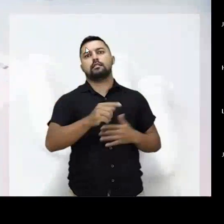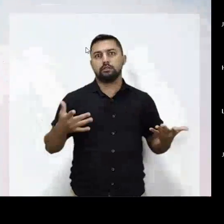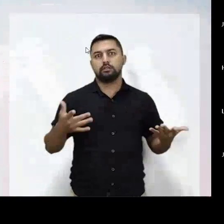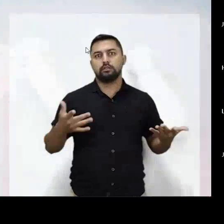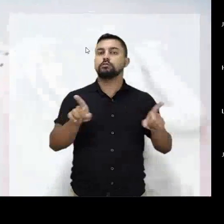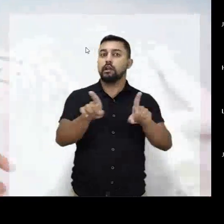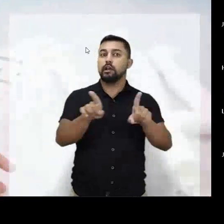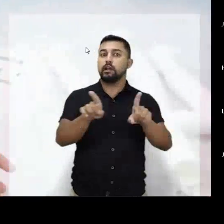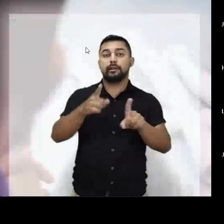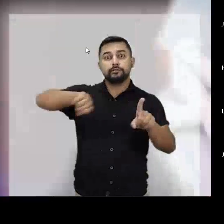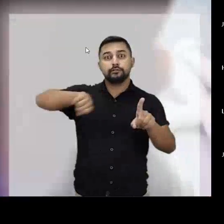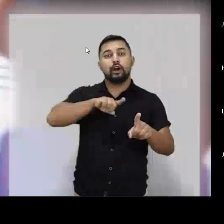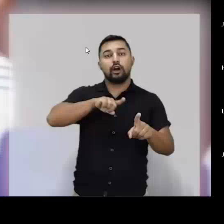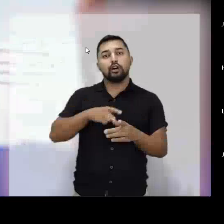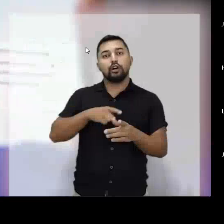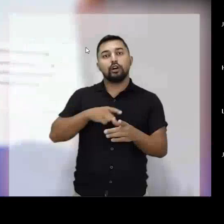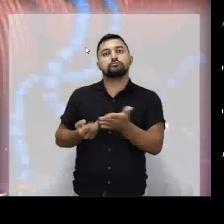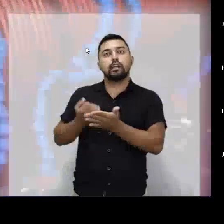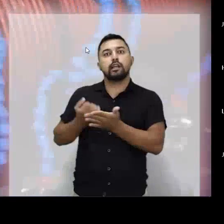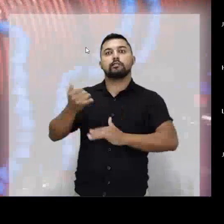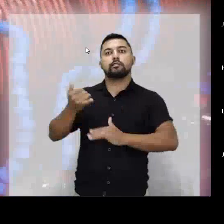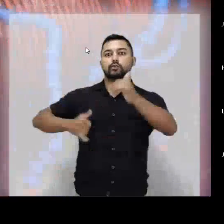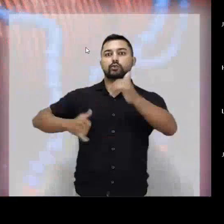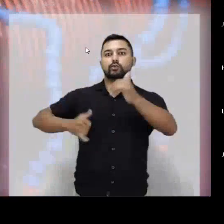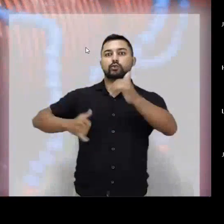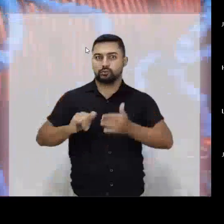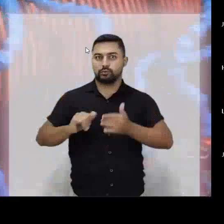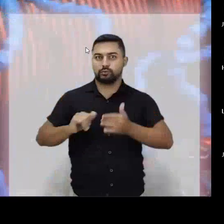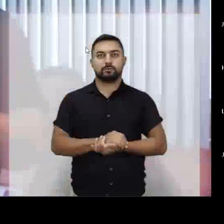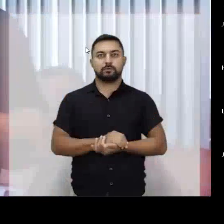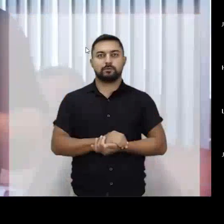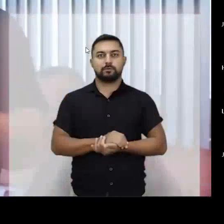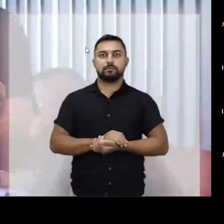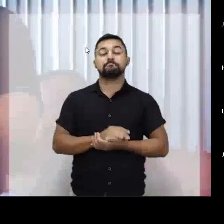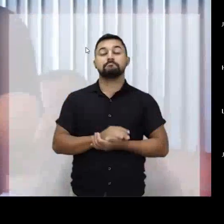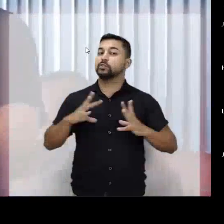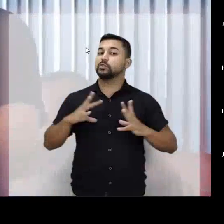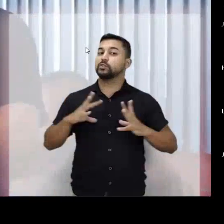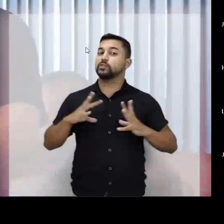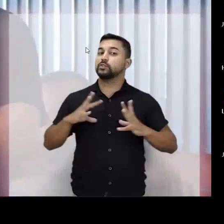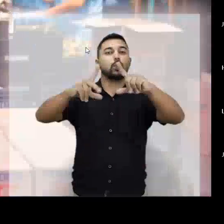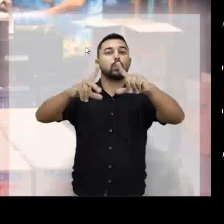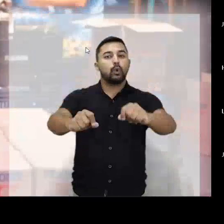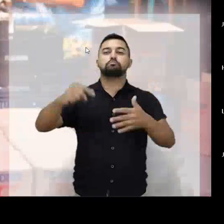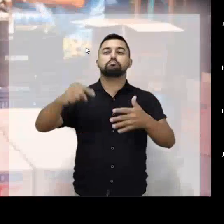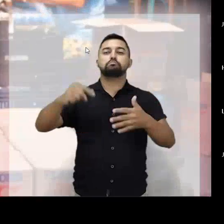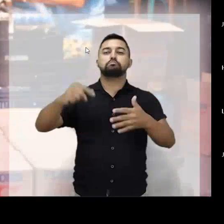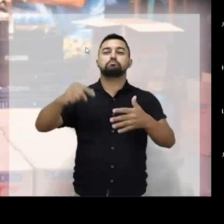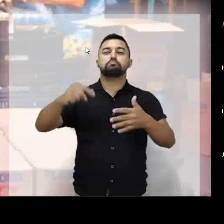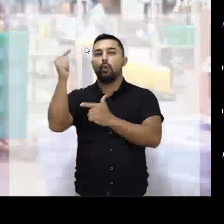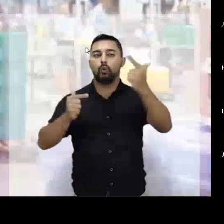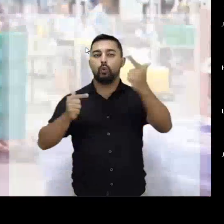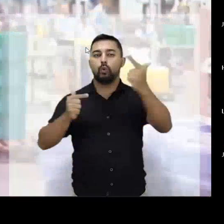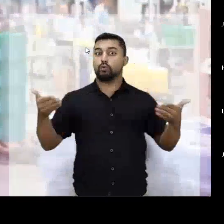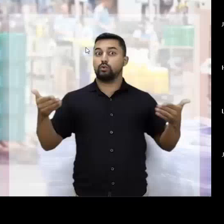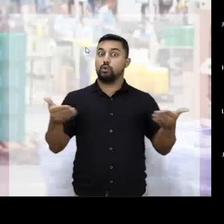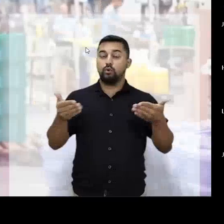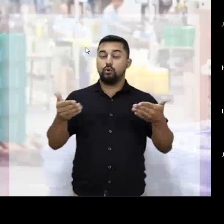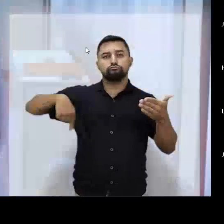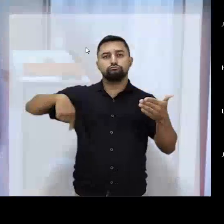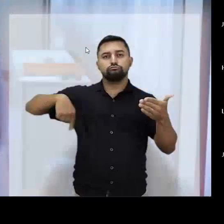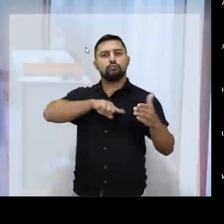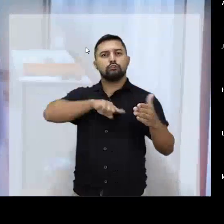ambiental possível, além de sermos geradores de energia renovável. É por tudo isso e muito mais que